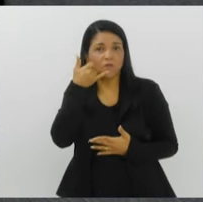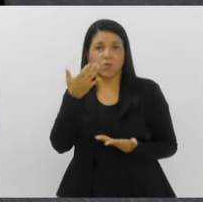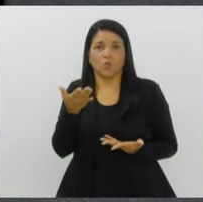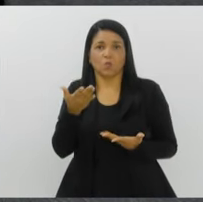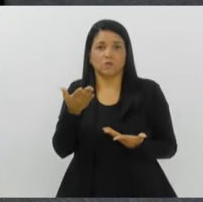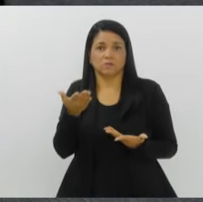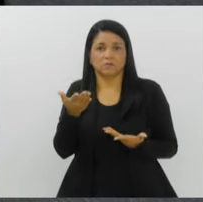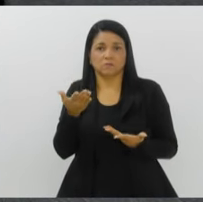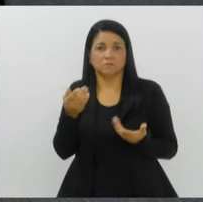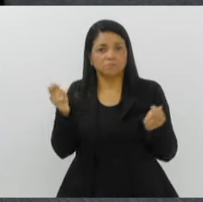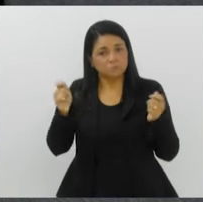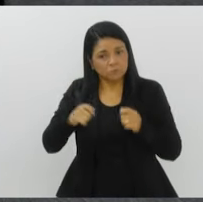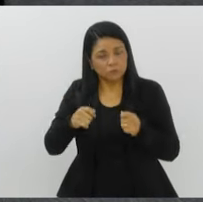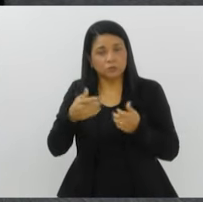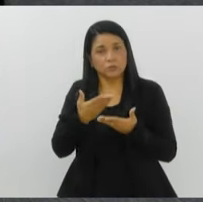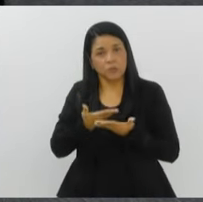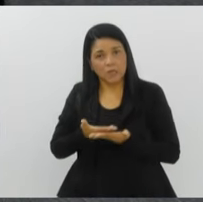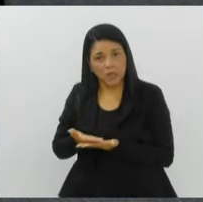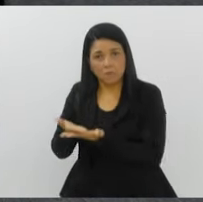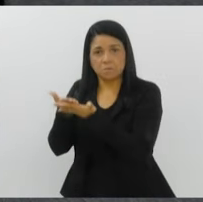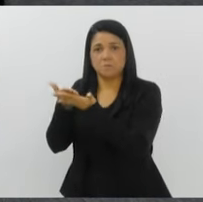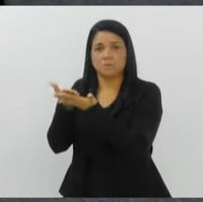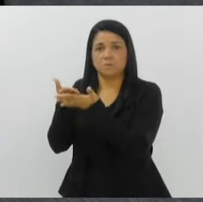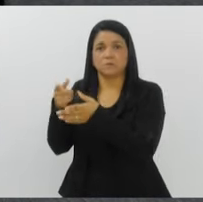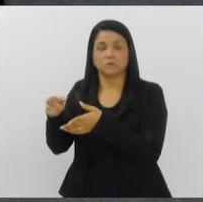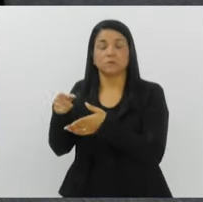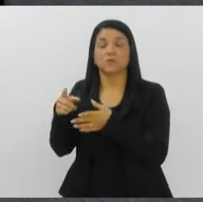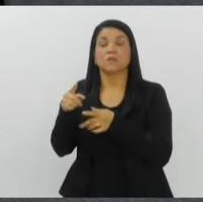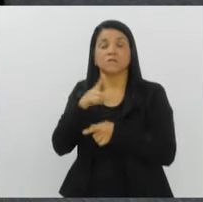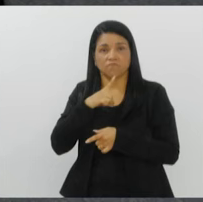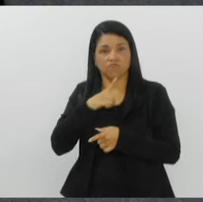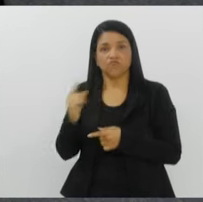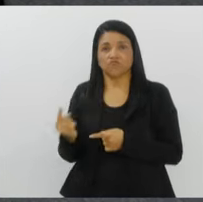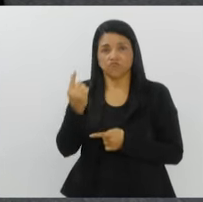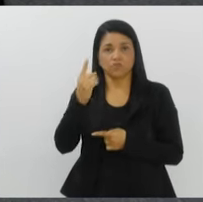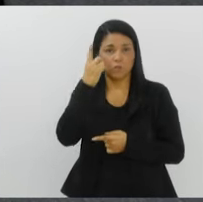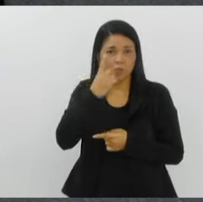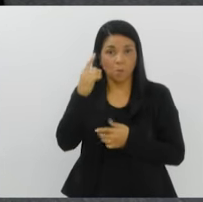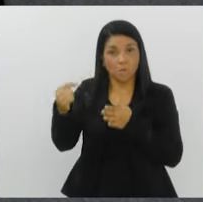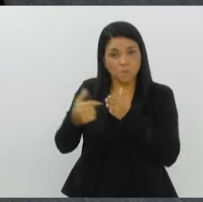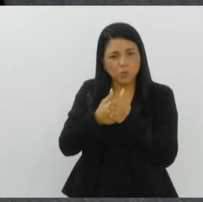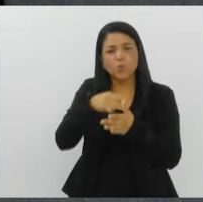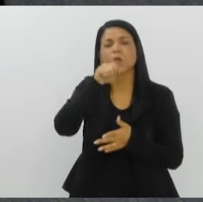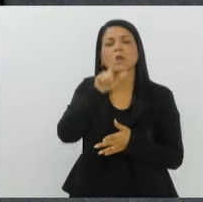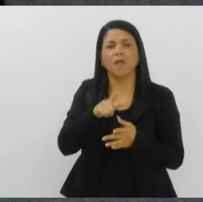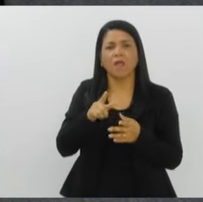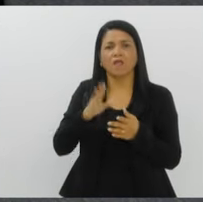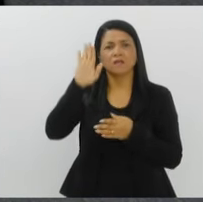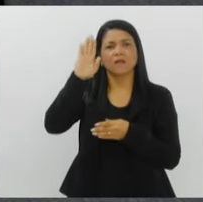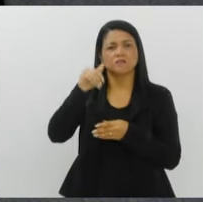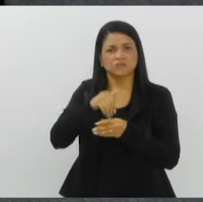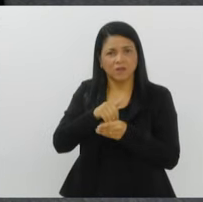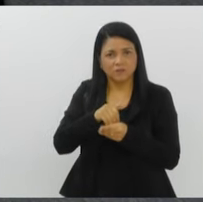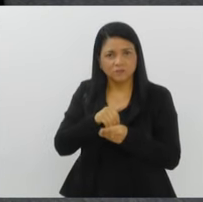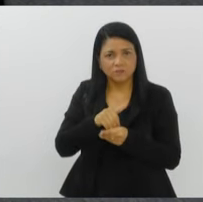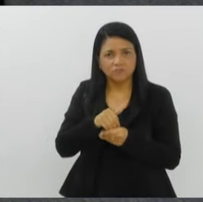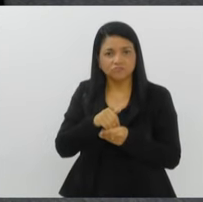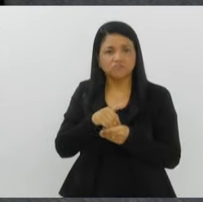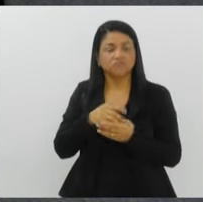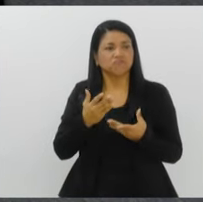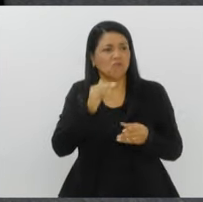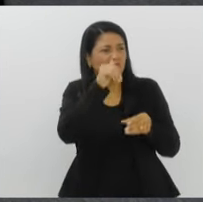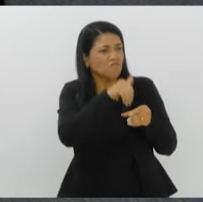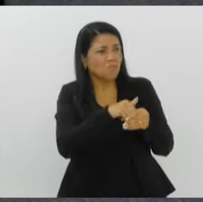Quando Vossa Excelência até fez um encaminhamento, teve um deputado que perguntou quem era, porque estava correndo o risco da gente votar sem nem saber o